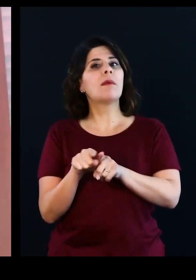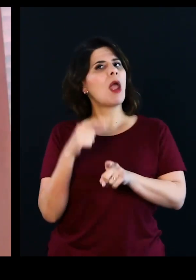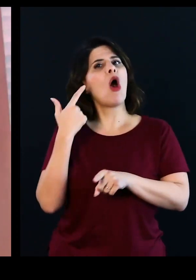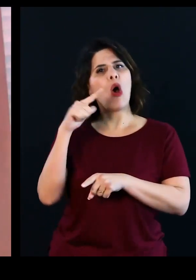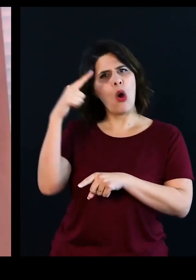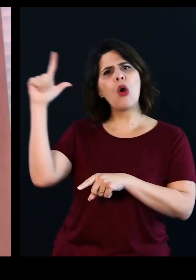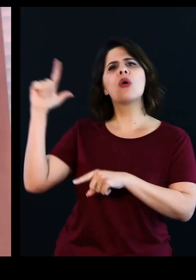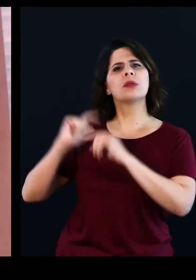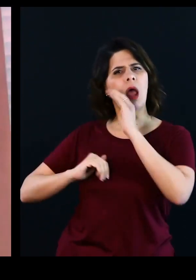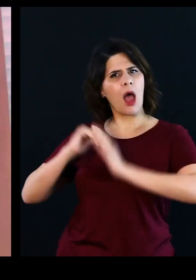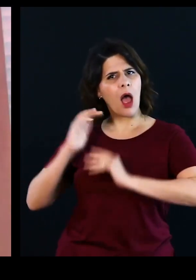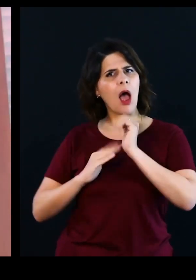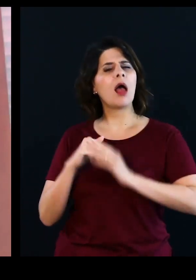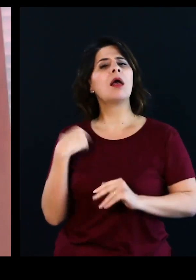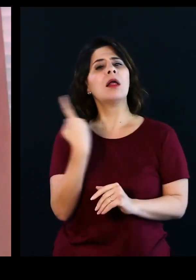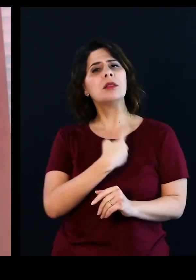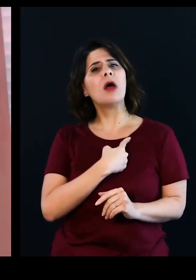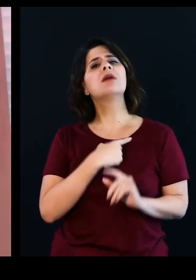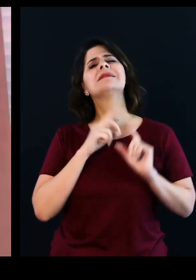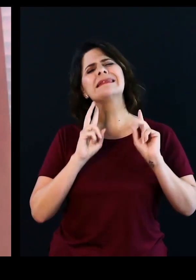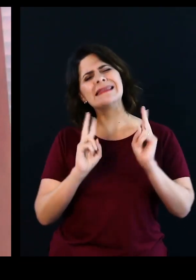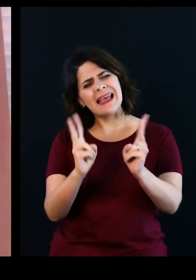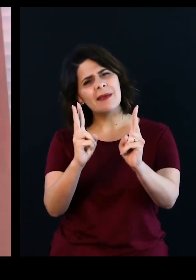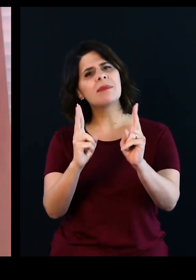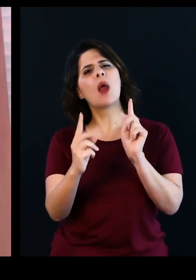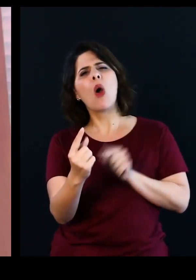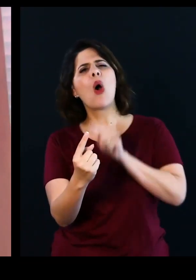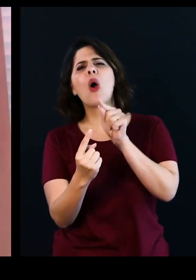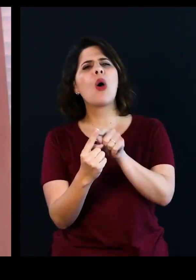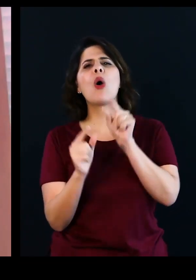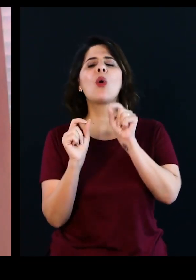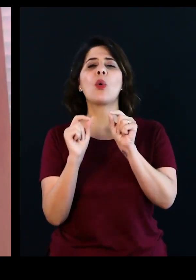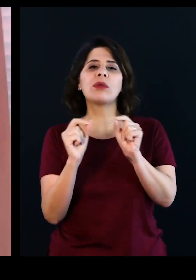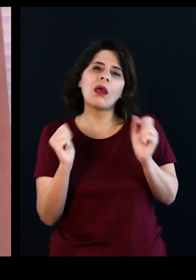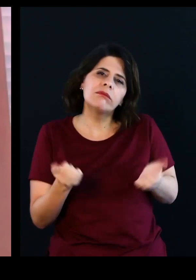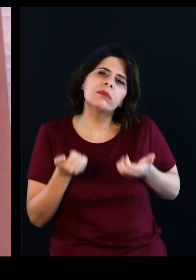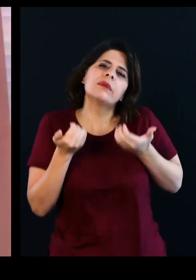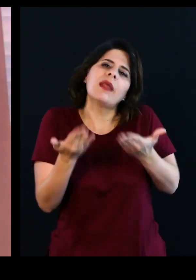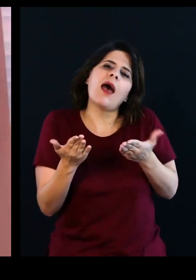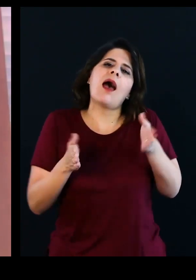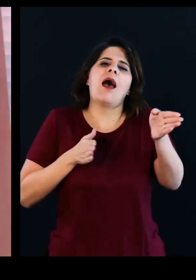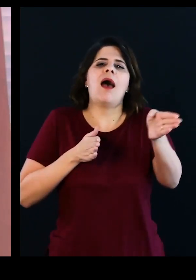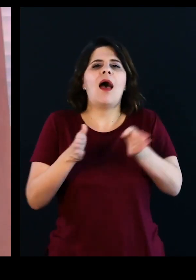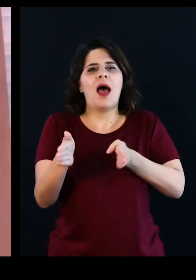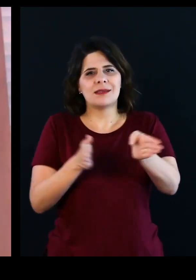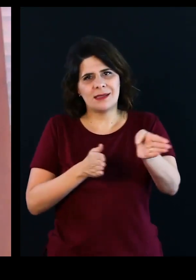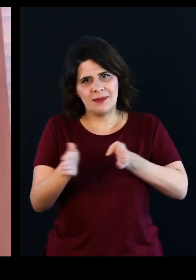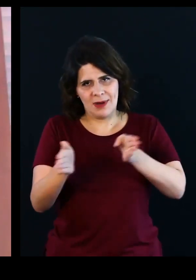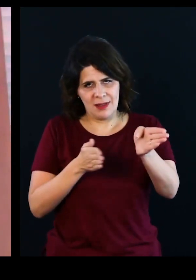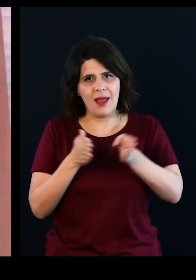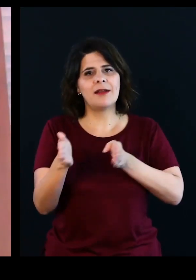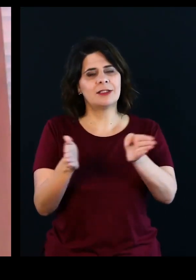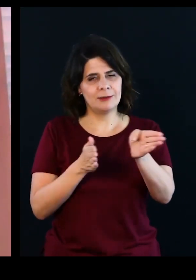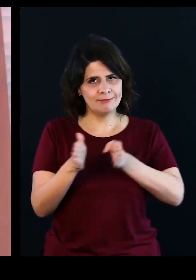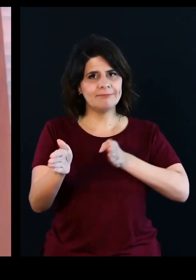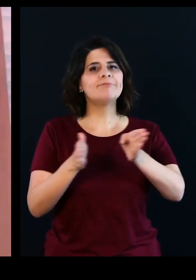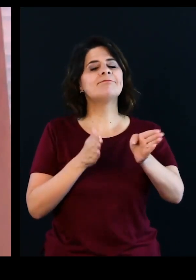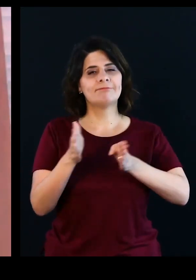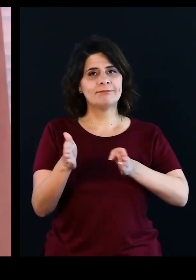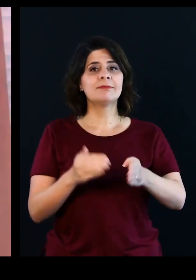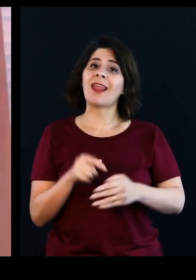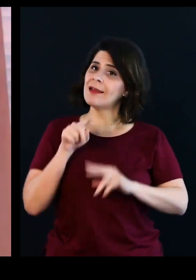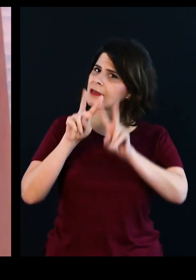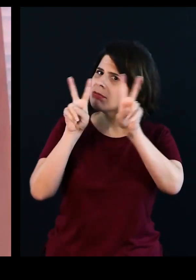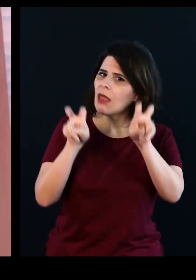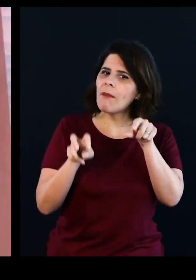gente sempre oferece alguns recursos de acessibilidade, porque naturalmente é um tema que nos é muito